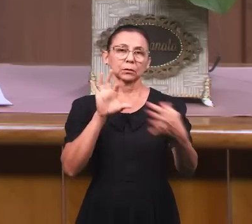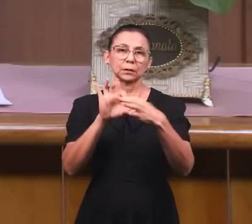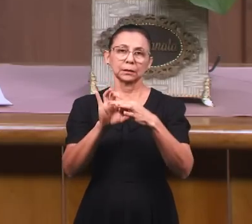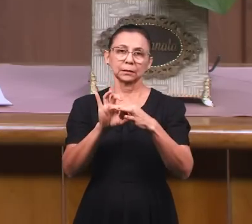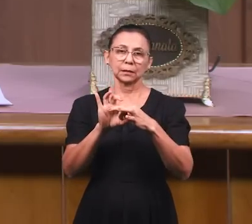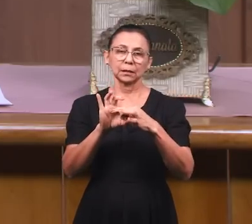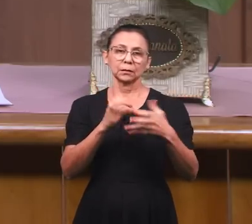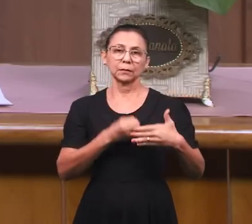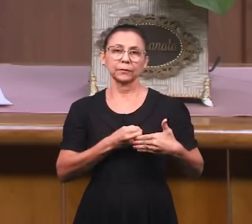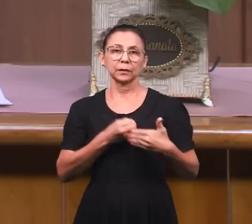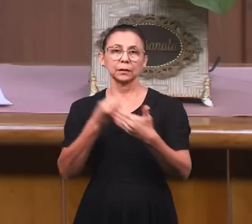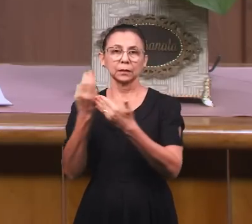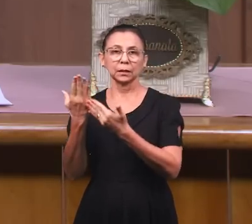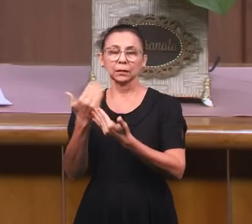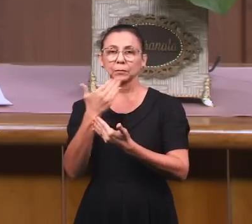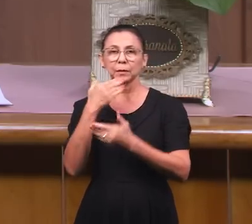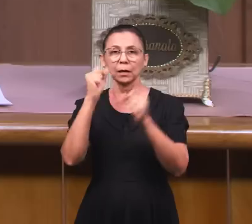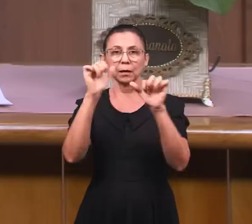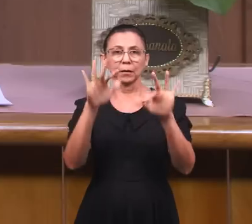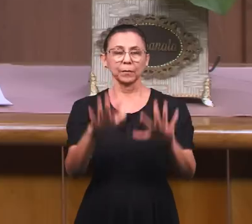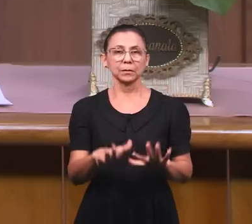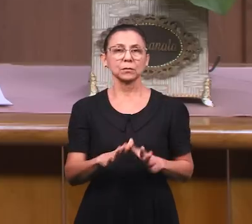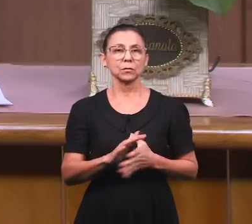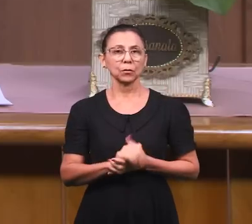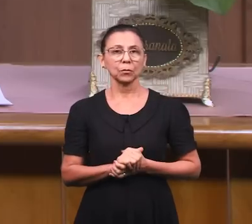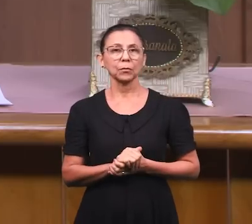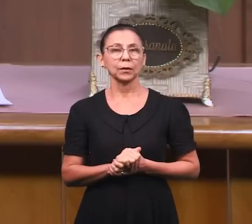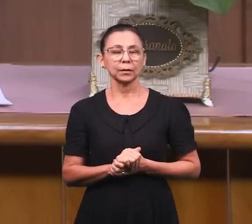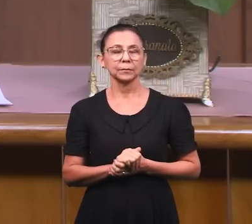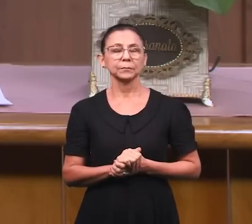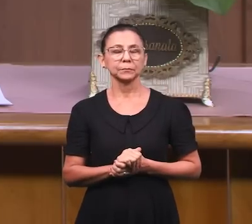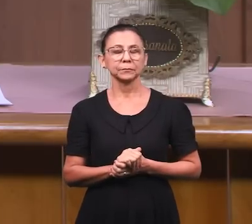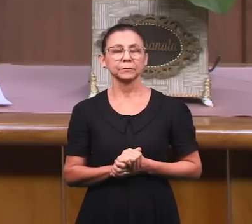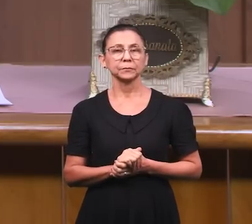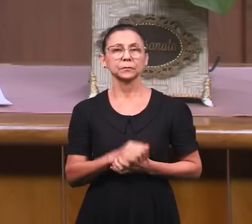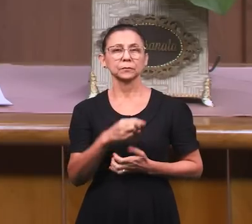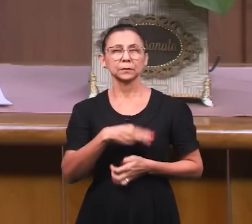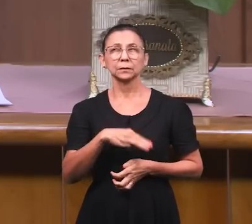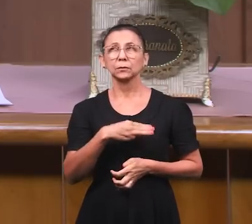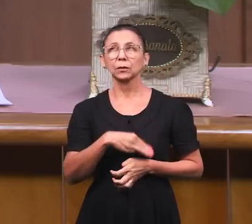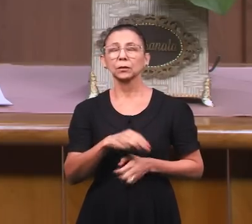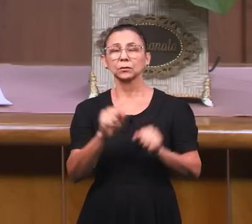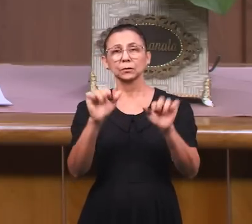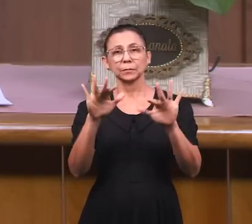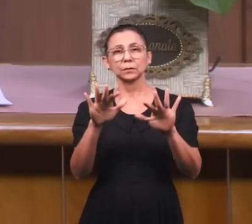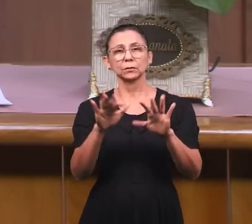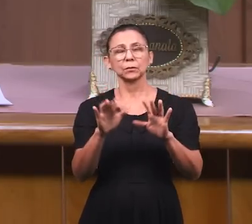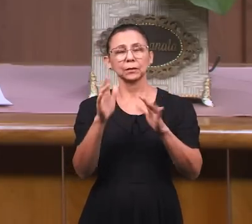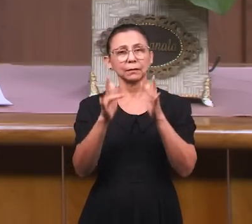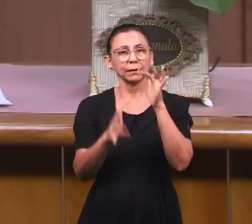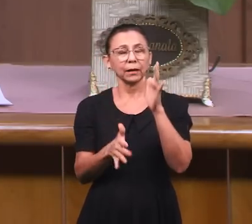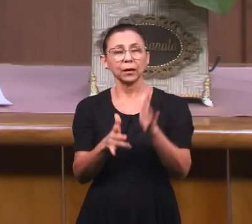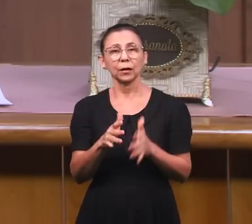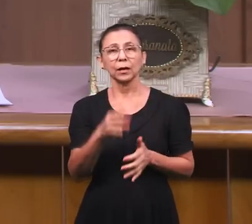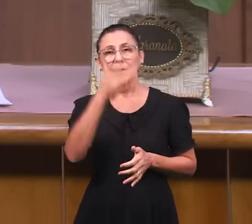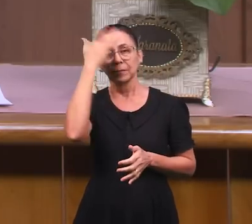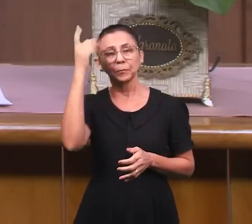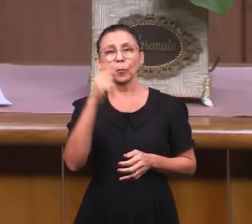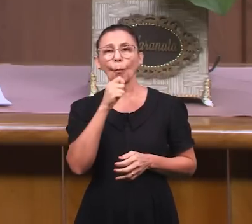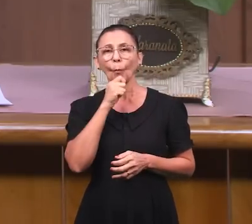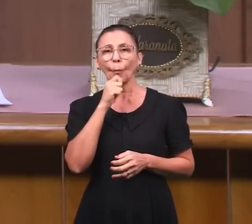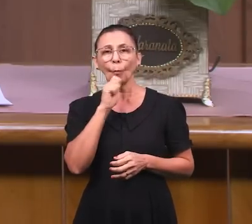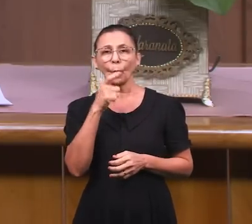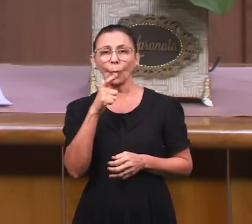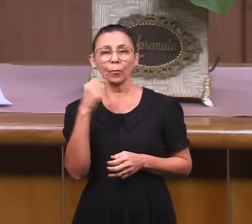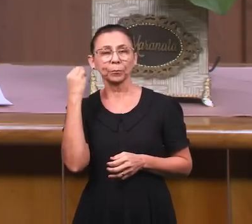filhos na tua presença. Que tu possas abençoá-los, sustentar, operar segundo a tua misericórdia. E aqueles que ainda não tiveram